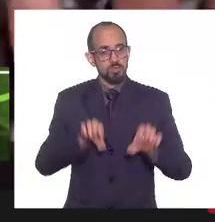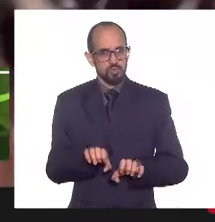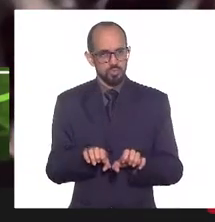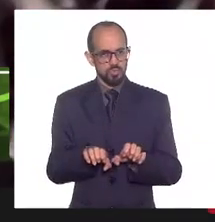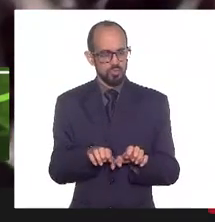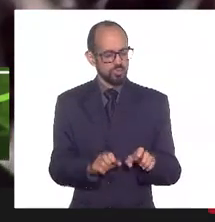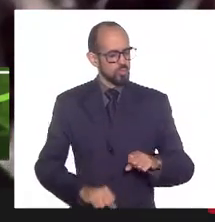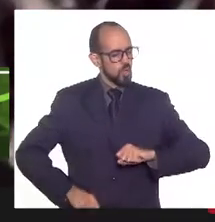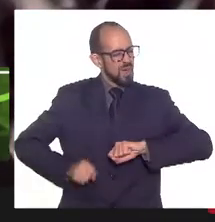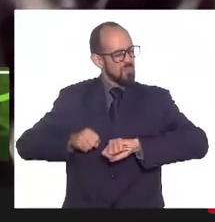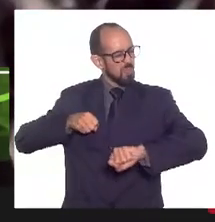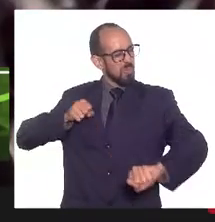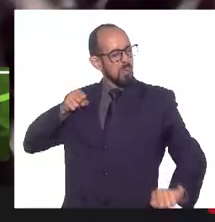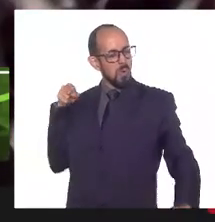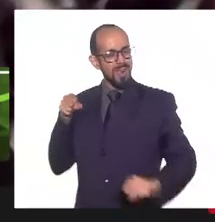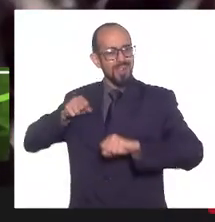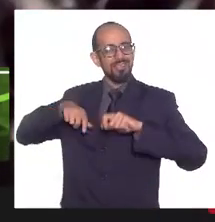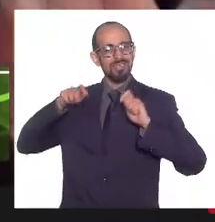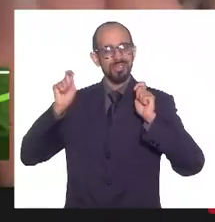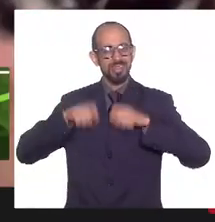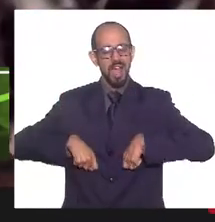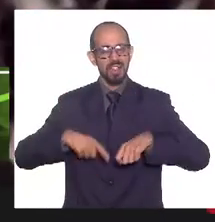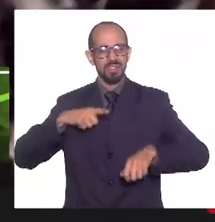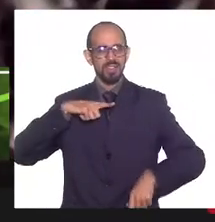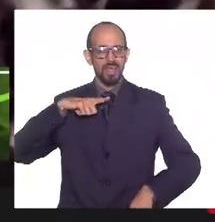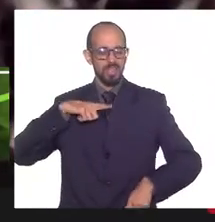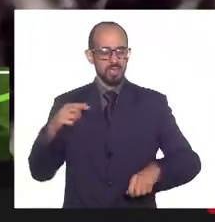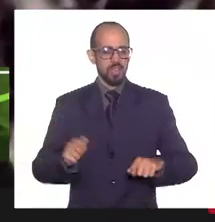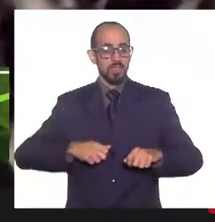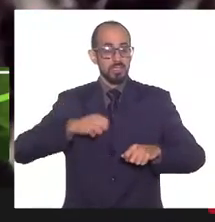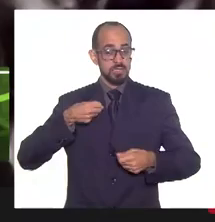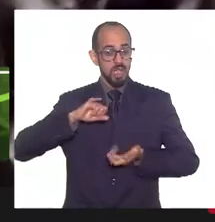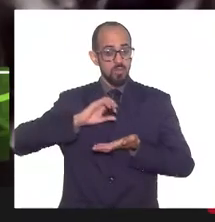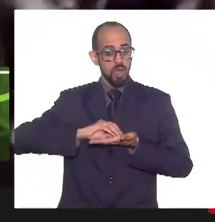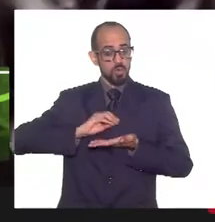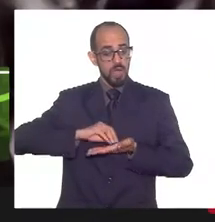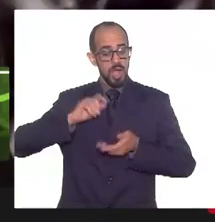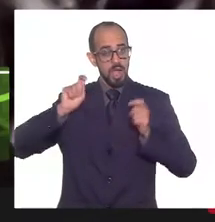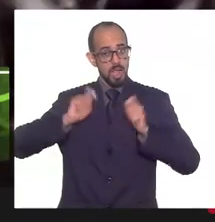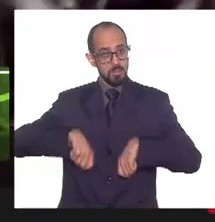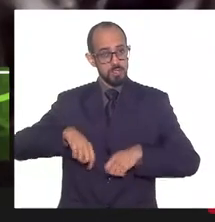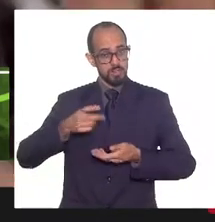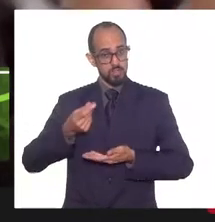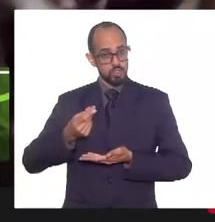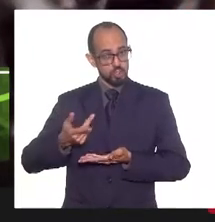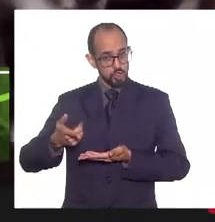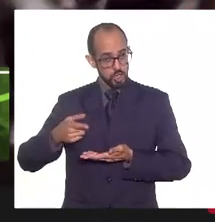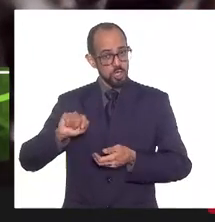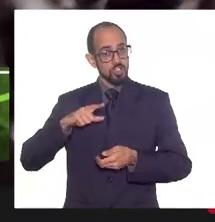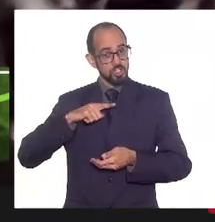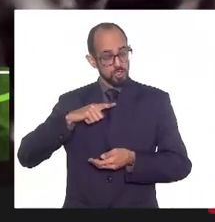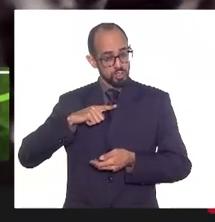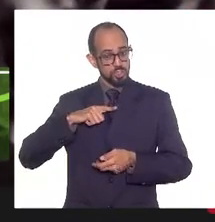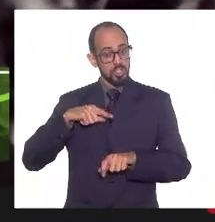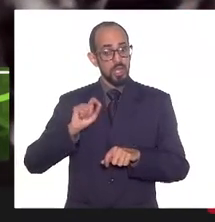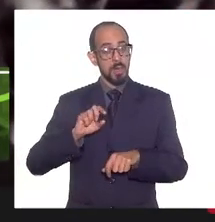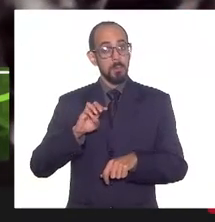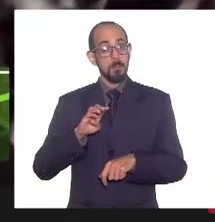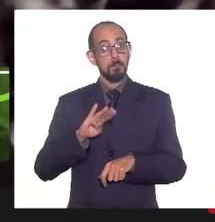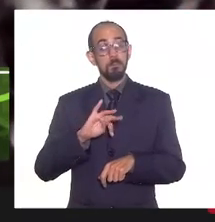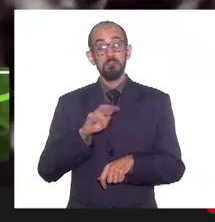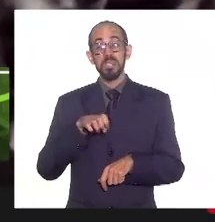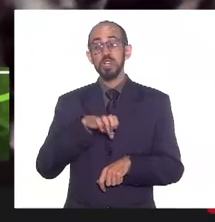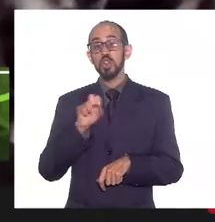gigante eu sempre digo mesmo que nos faltem recursos hoje as universidades públicas são bilionárias em gente